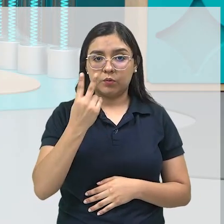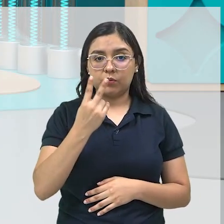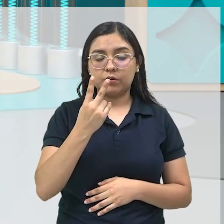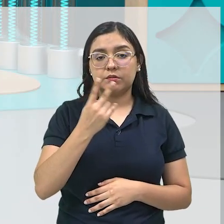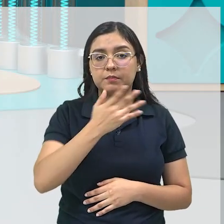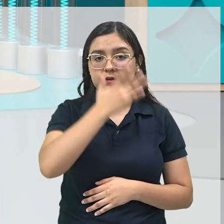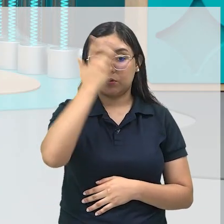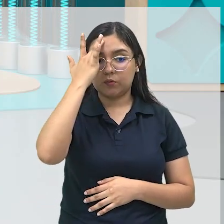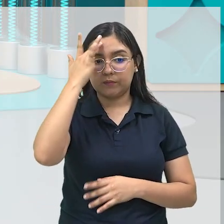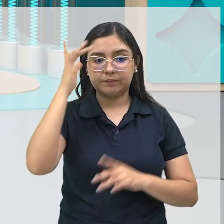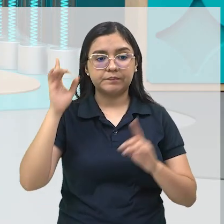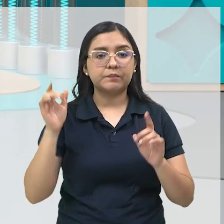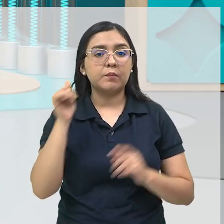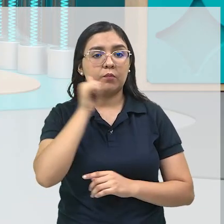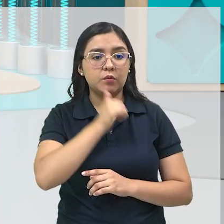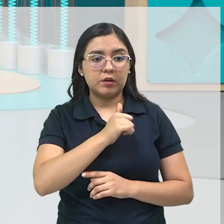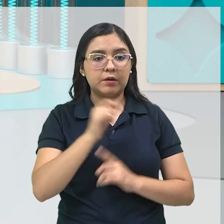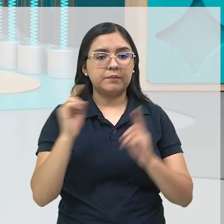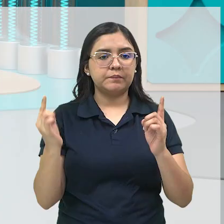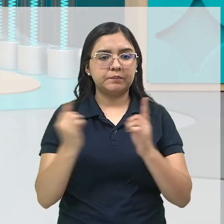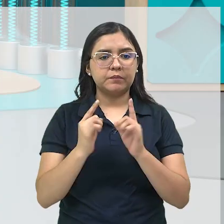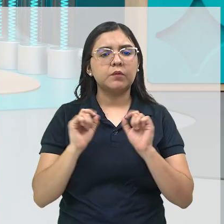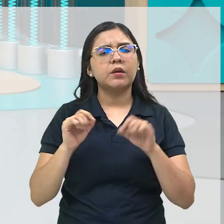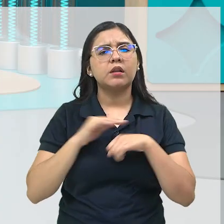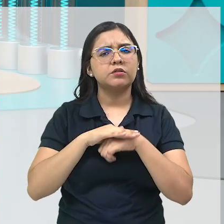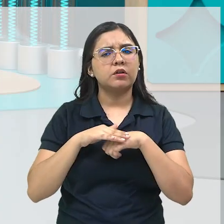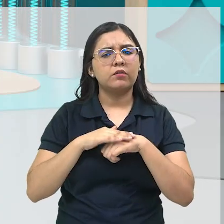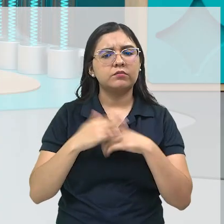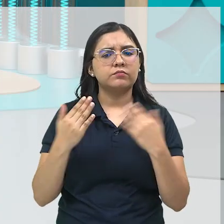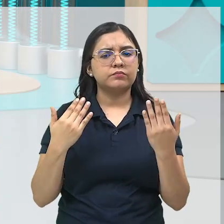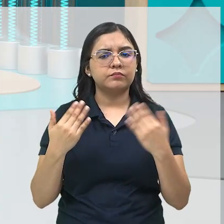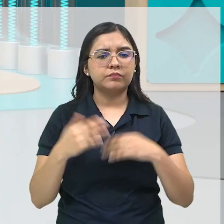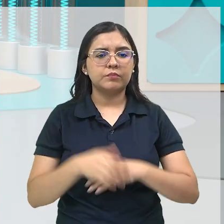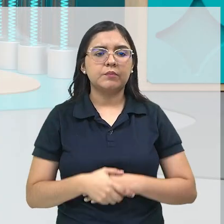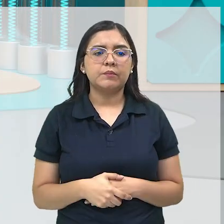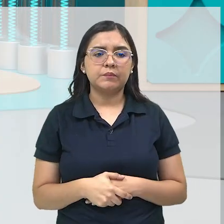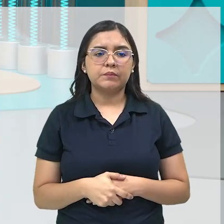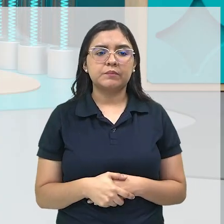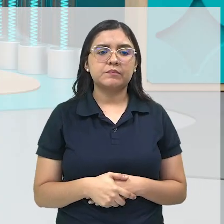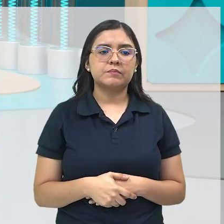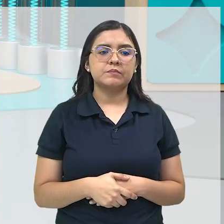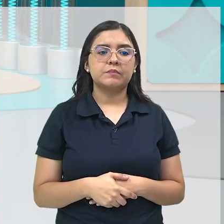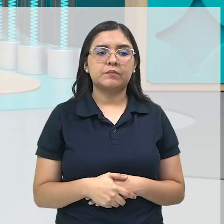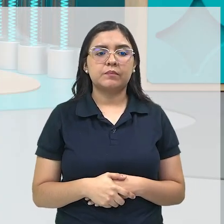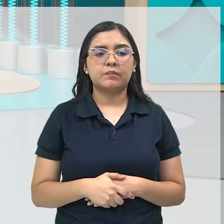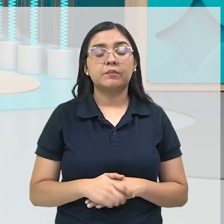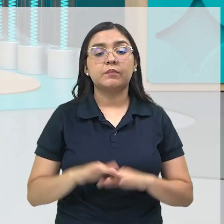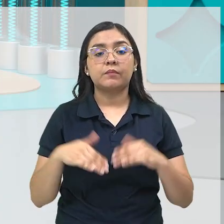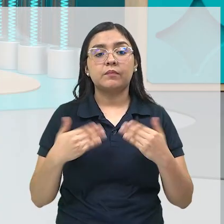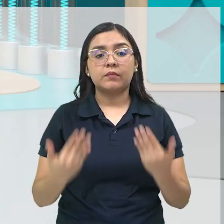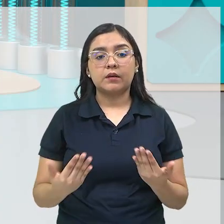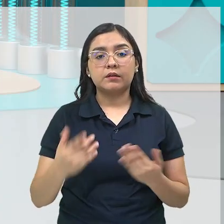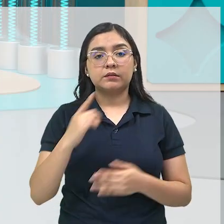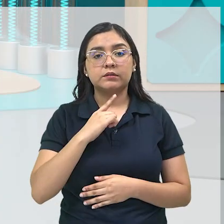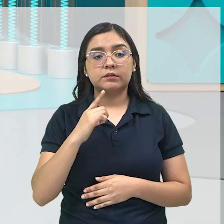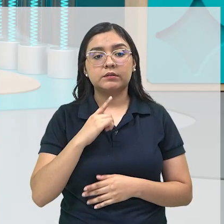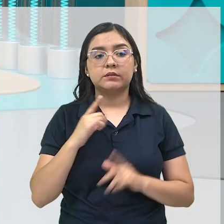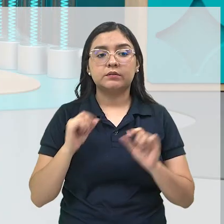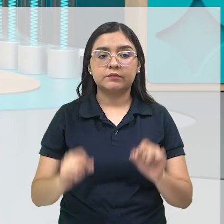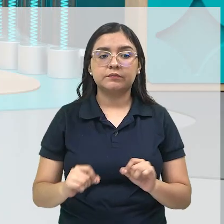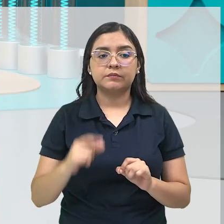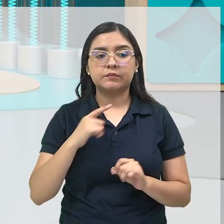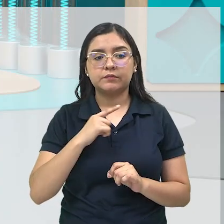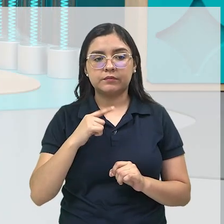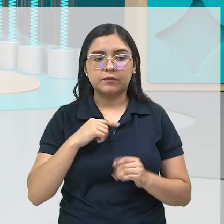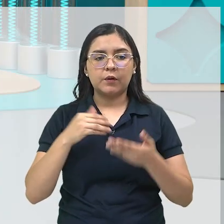pessoas, mas vamos ver o que elas estão conversando? Olha só. Aqui a gente tem a colher